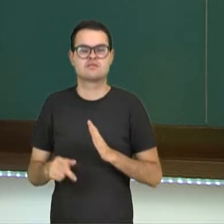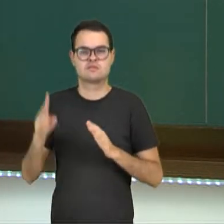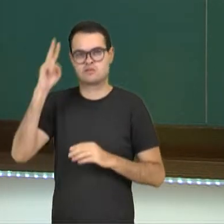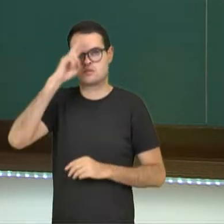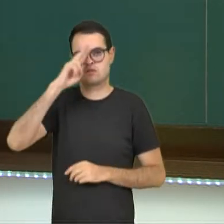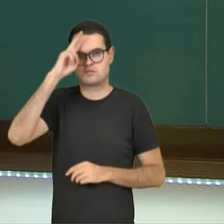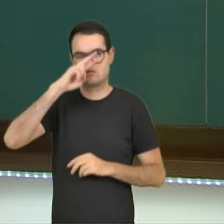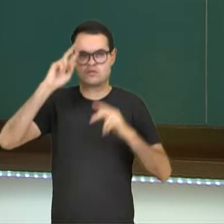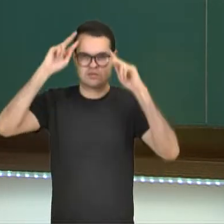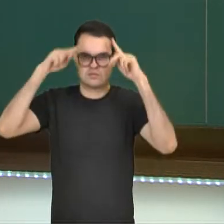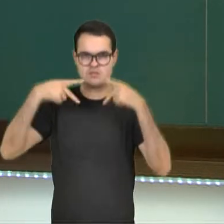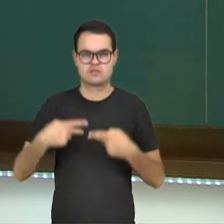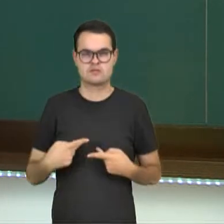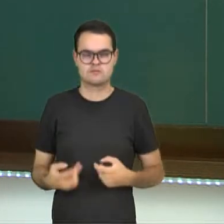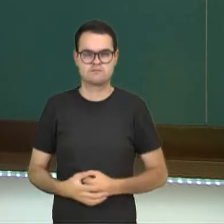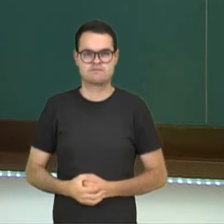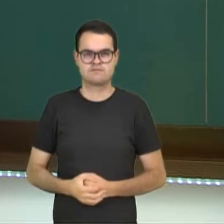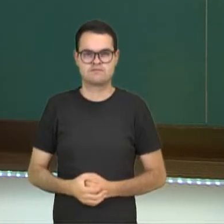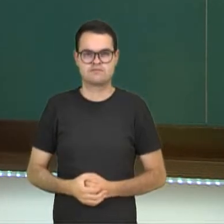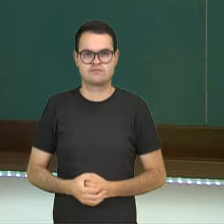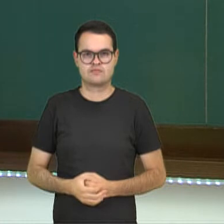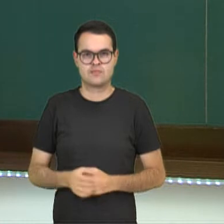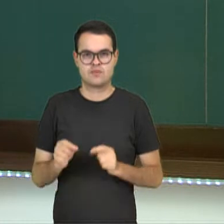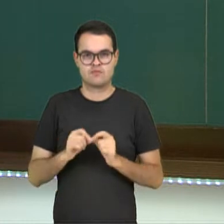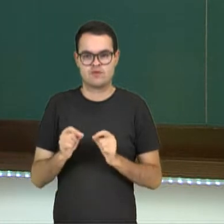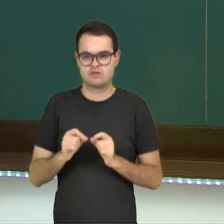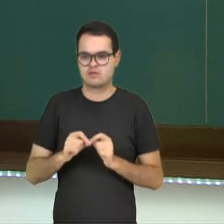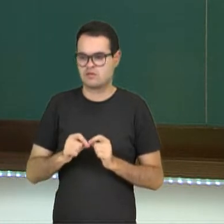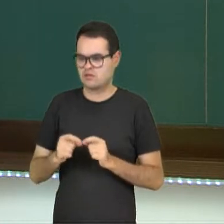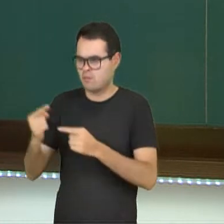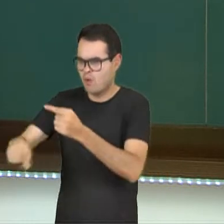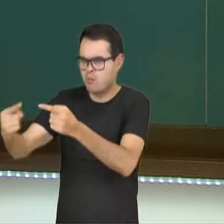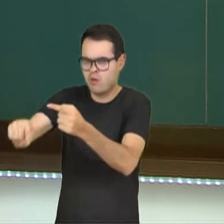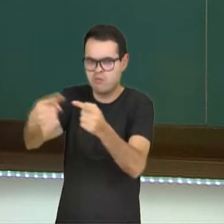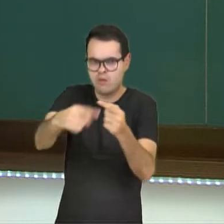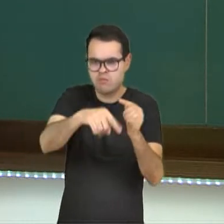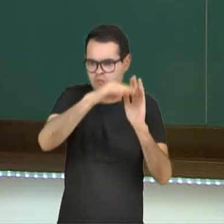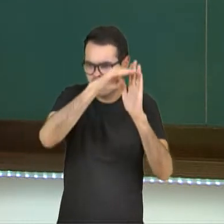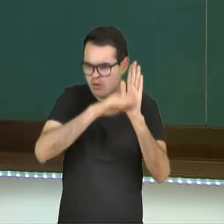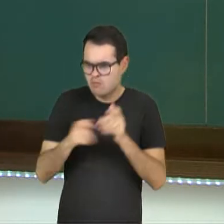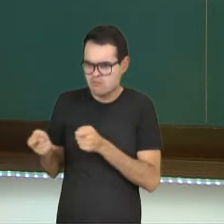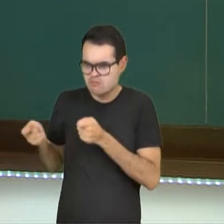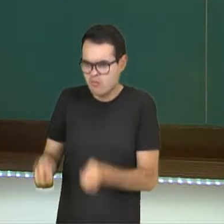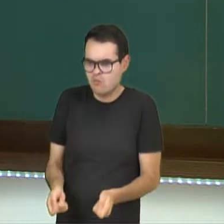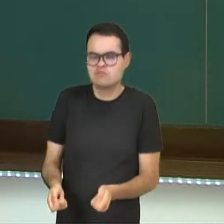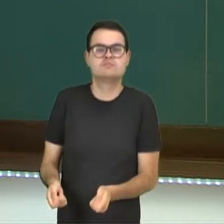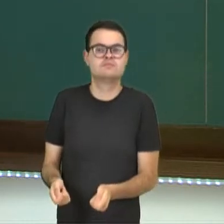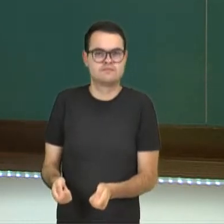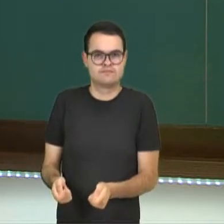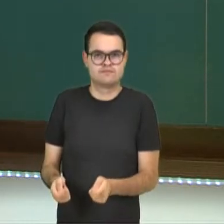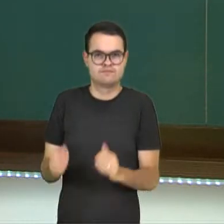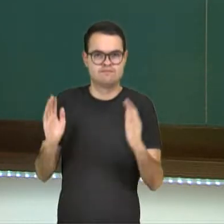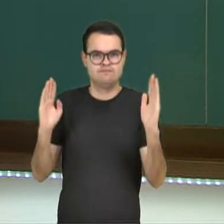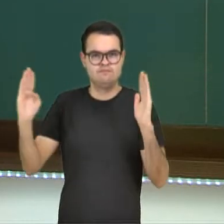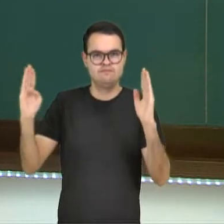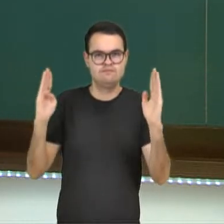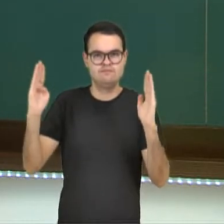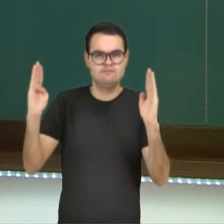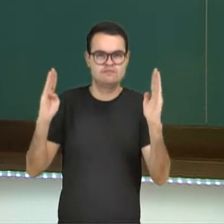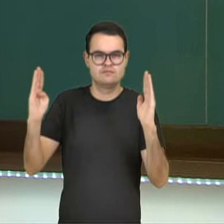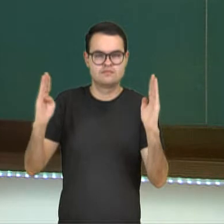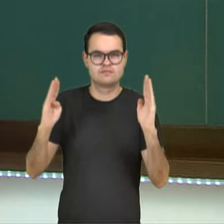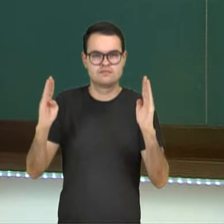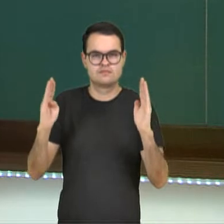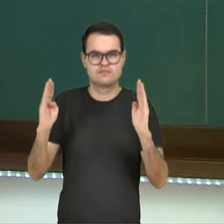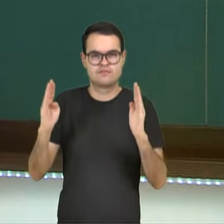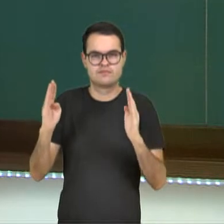da humanidade. Né? Ela vai retroceder, ela vai fazer as inquisições, ela vai se impor, e isso vai criar um período de